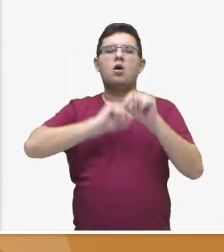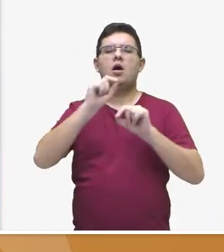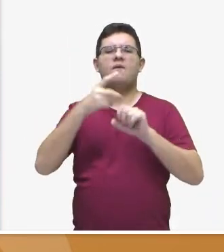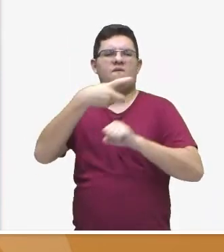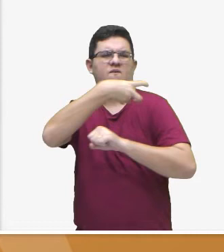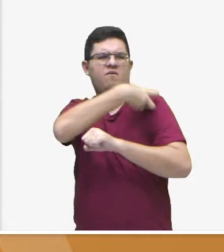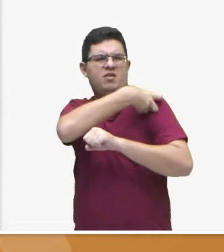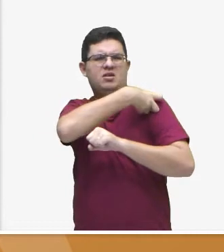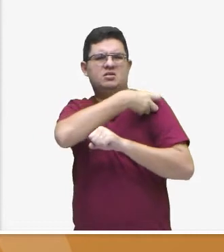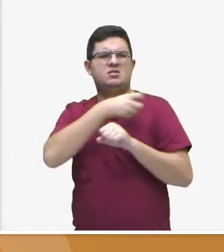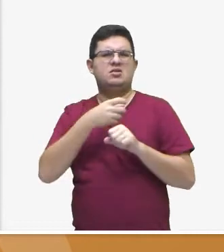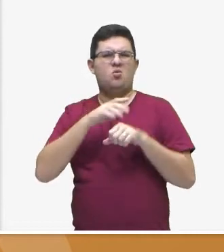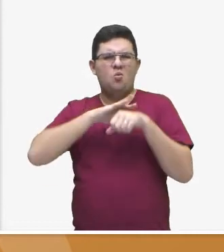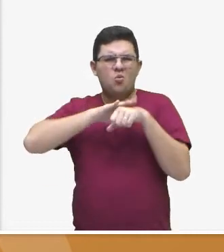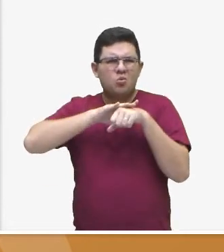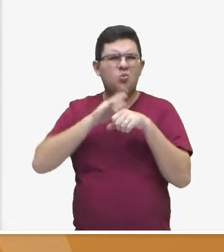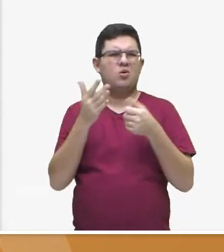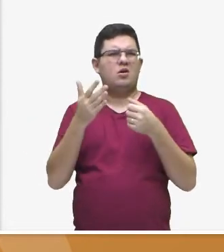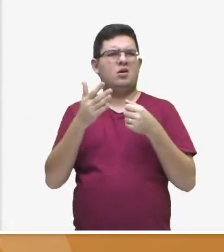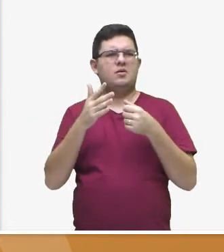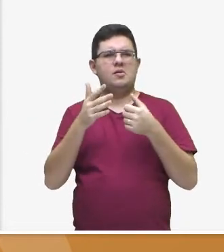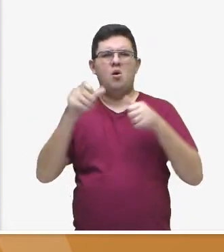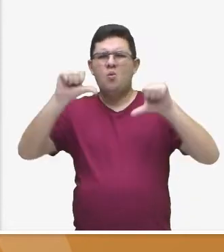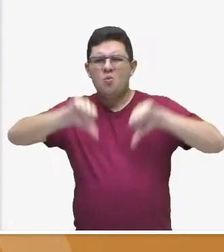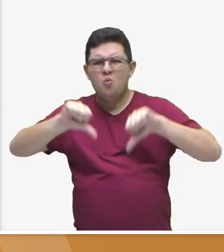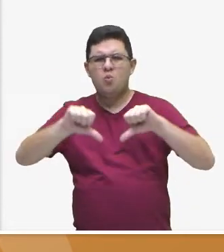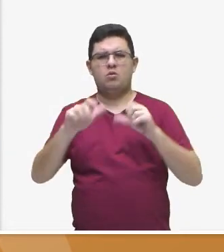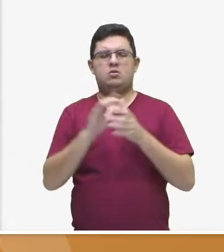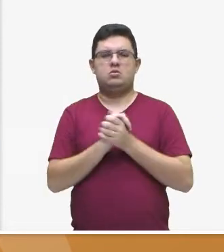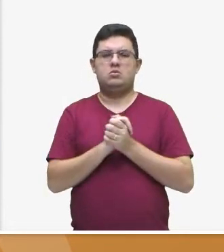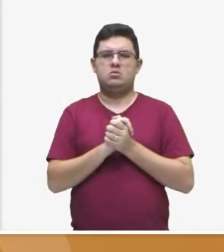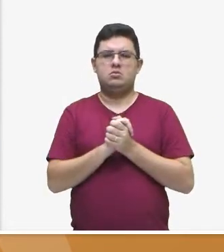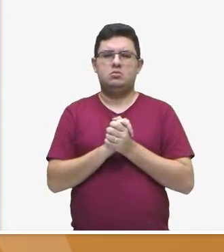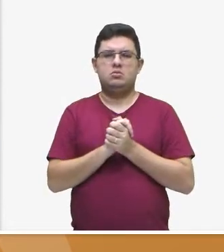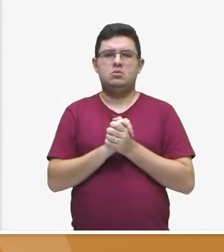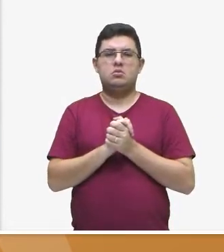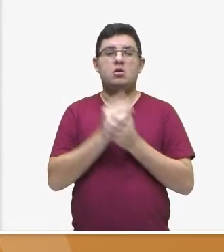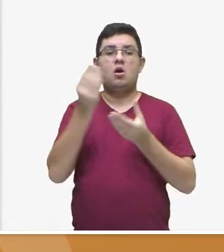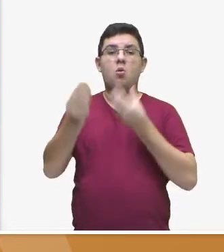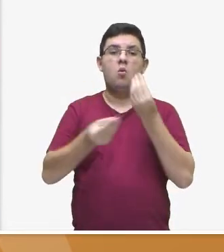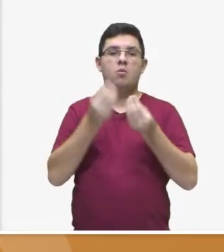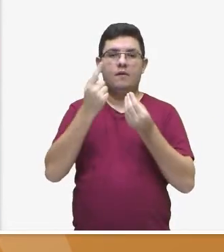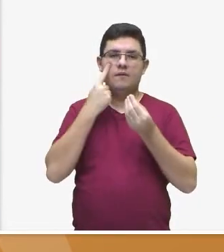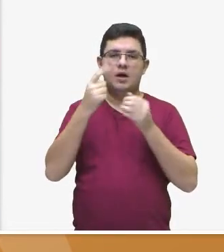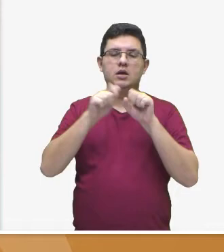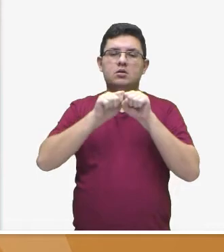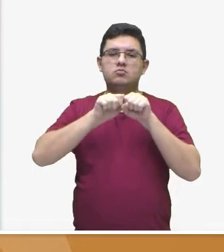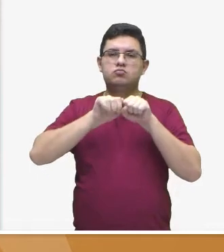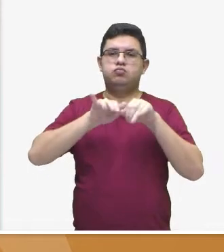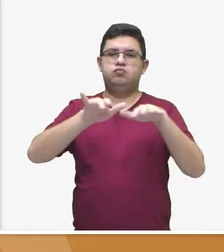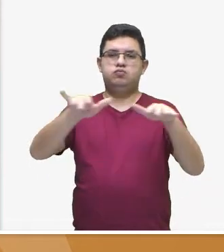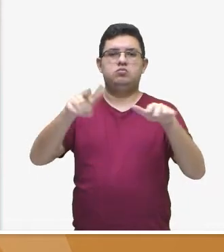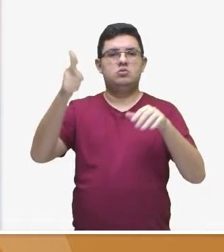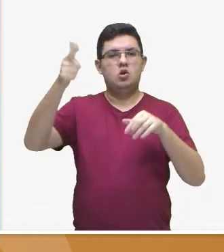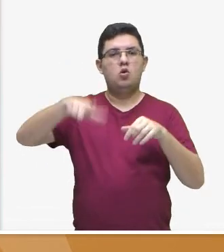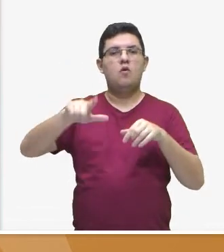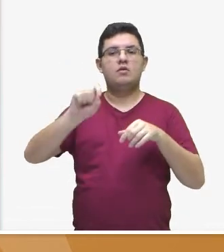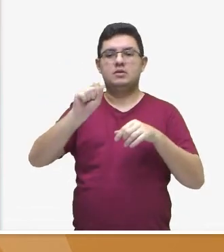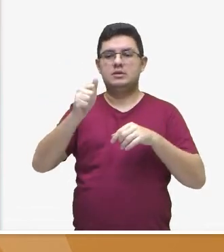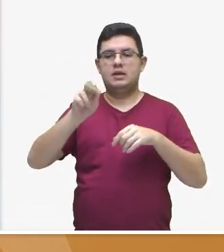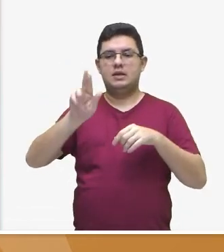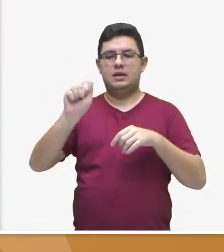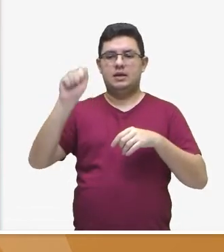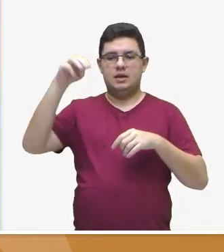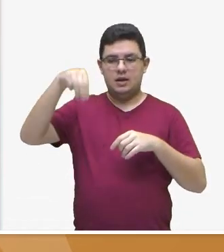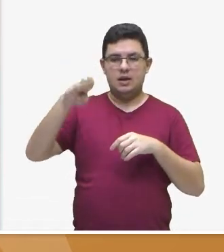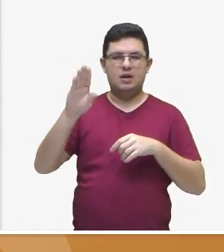faz mal, que a gente não deve tomar vacina. E o que está acontecendo? O sarampo está novamente matando muita gente